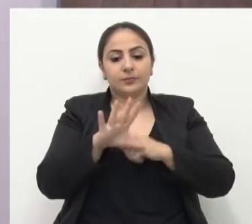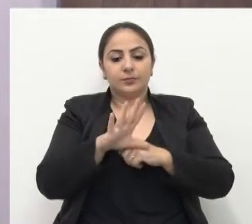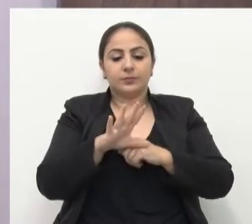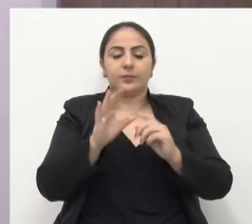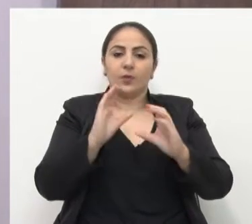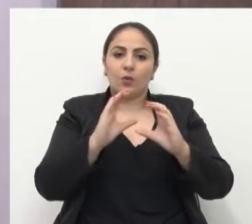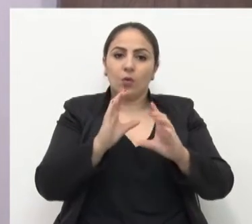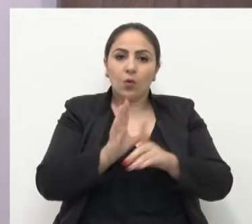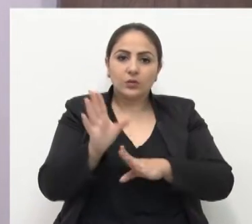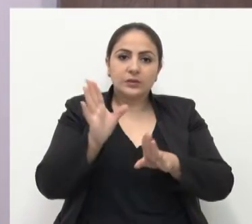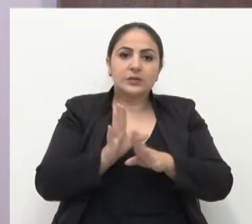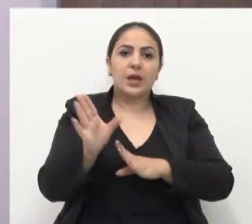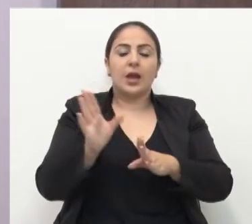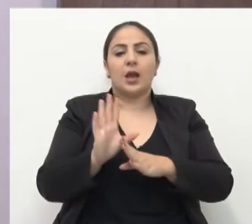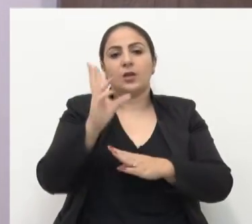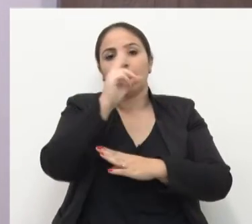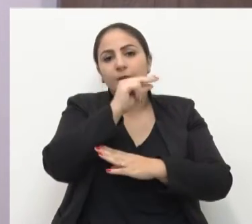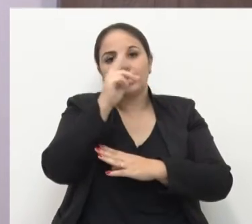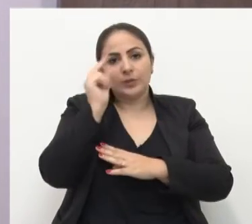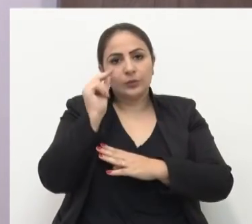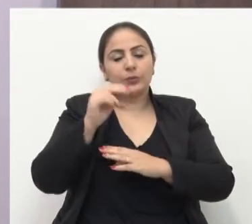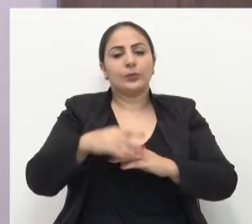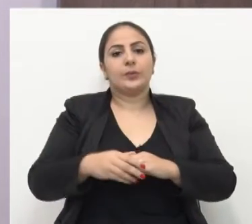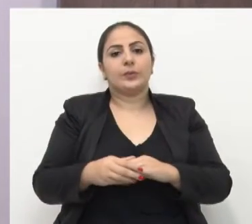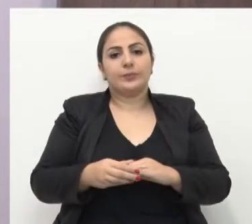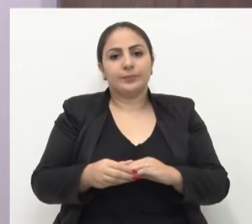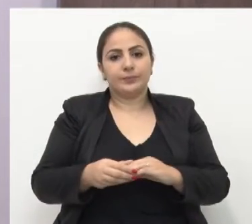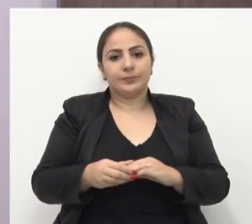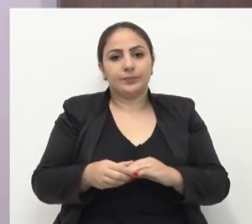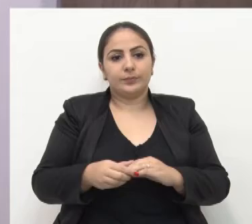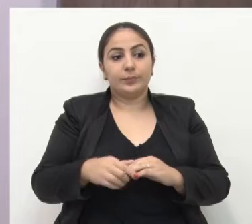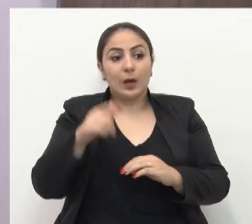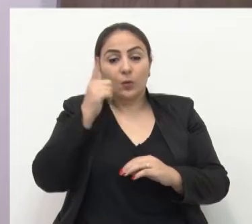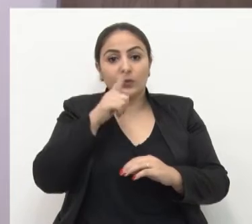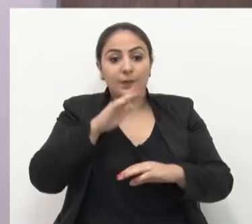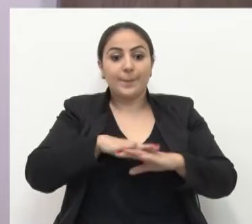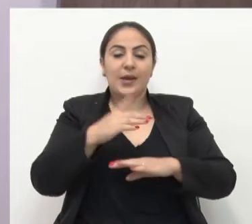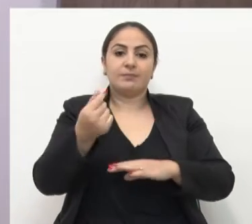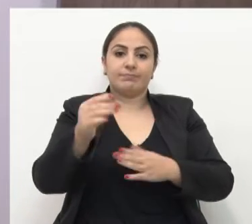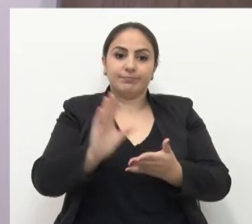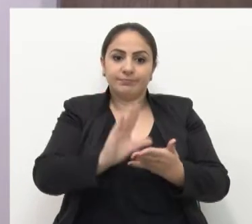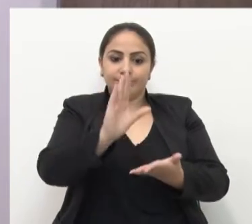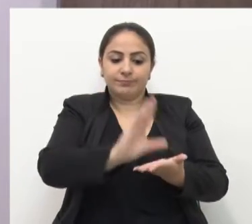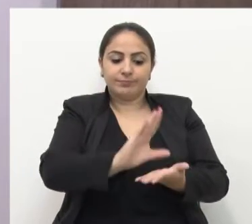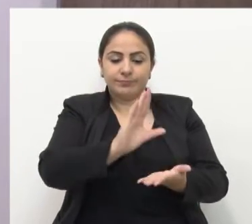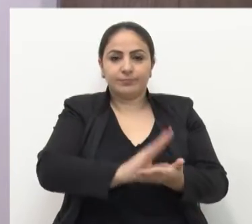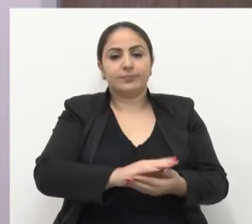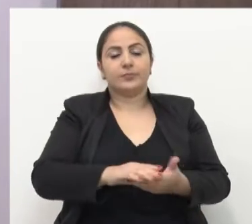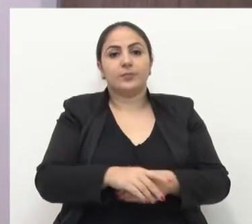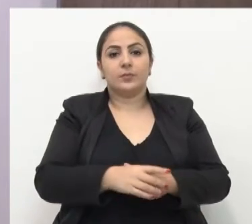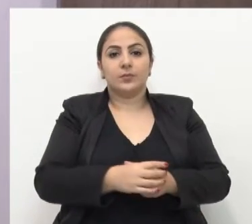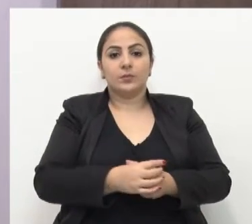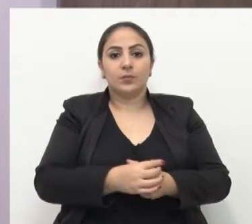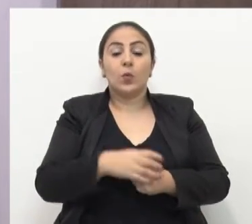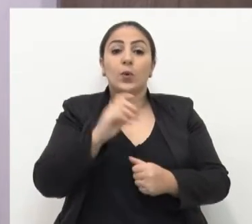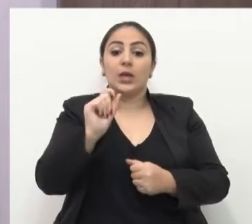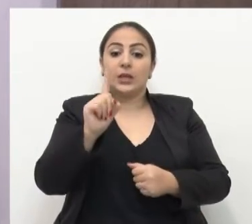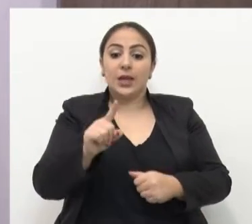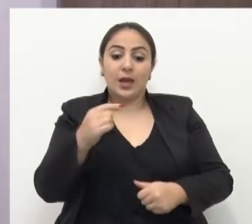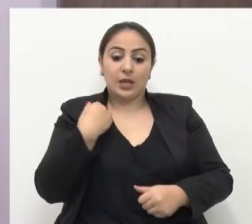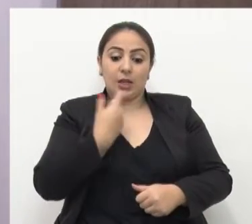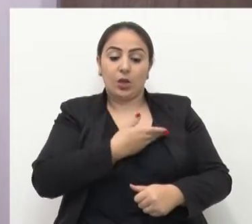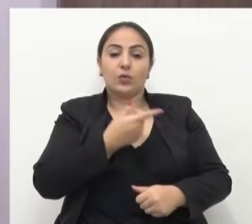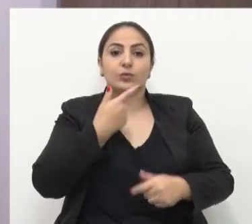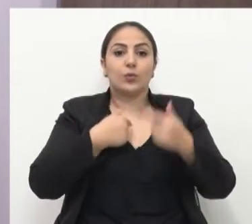com os conselhos com a prefeitura municipal pra para captar mais recursos né o que é